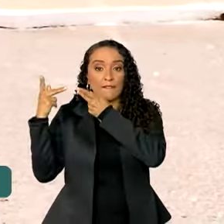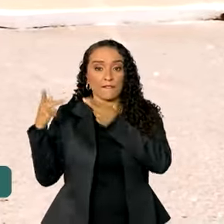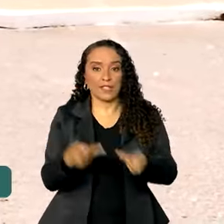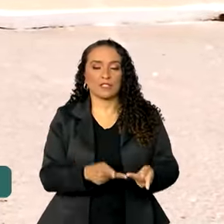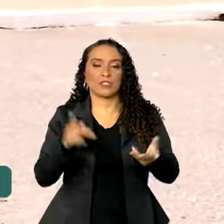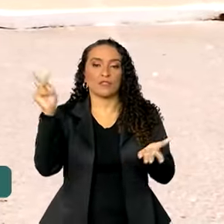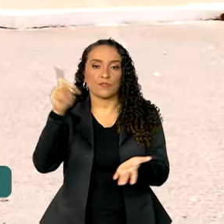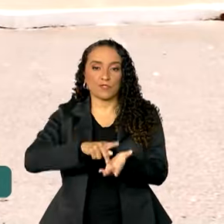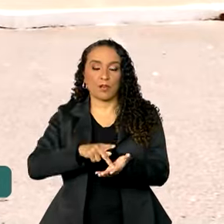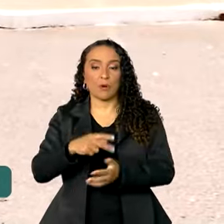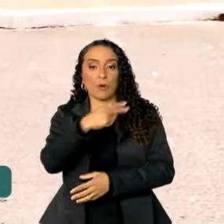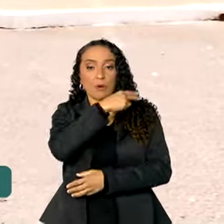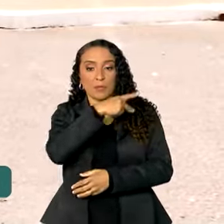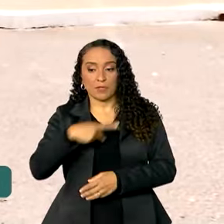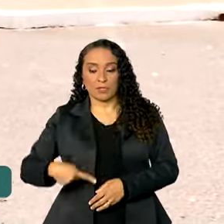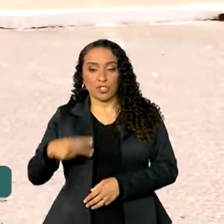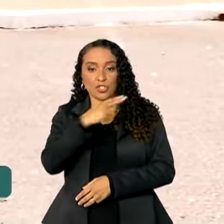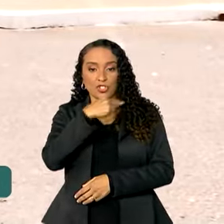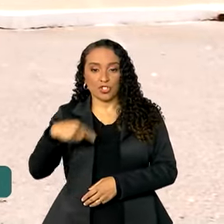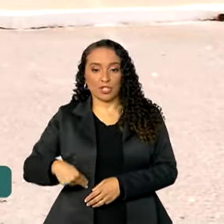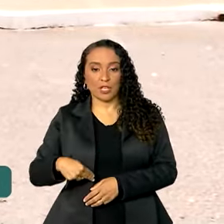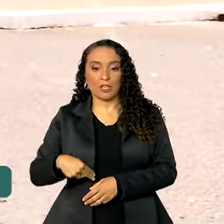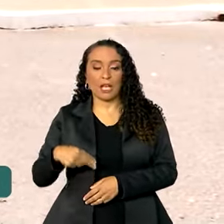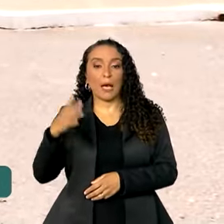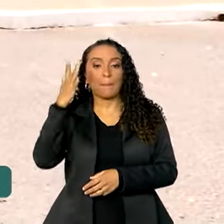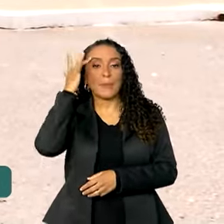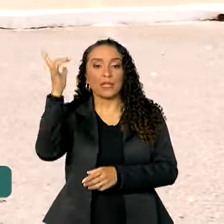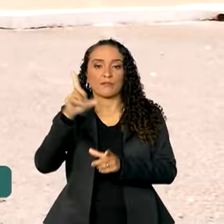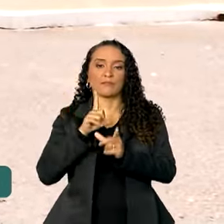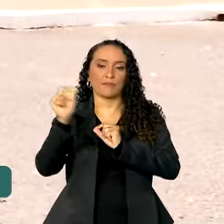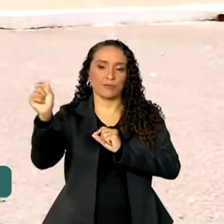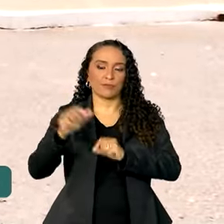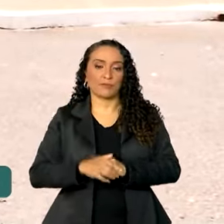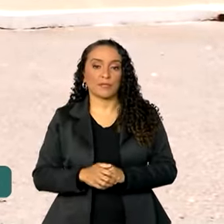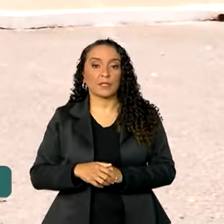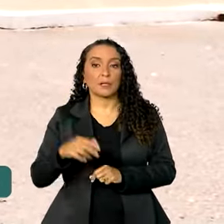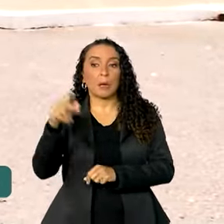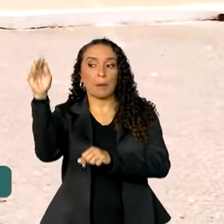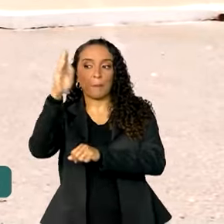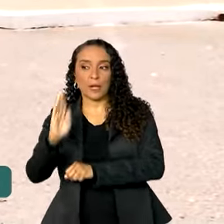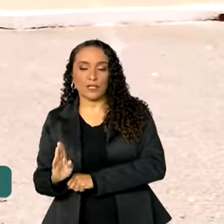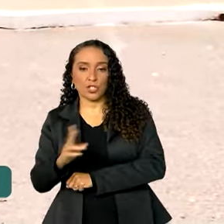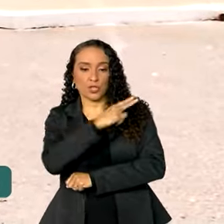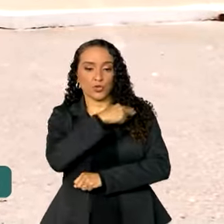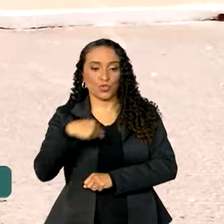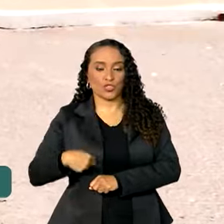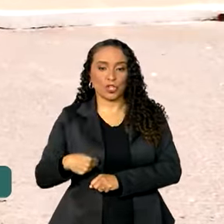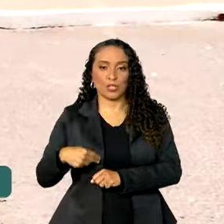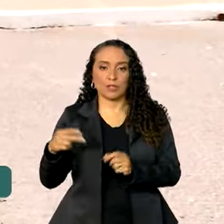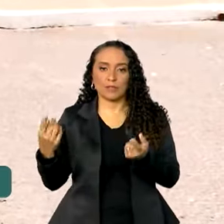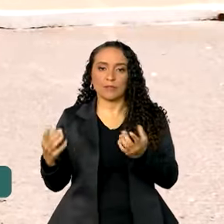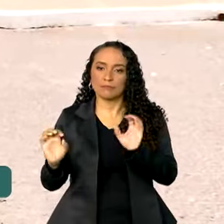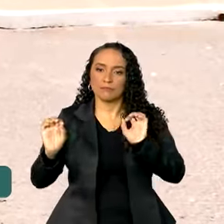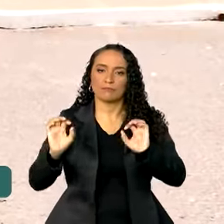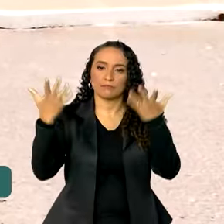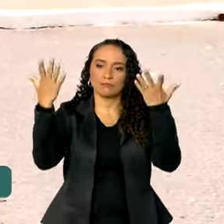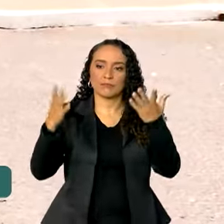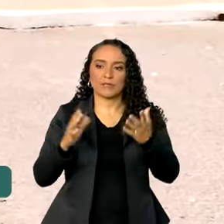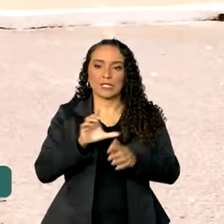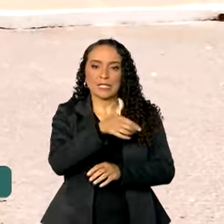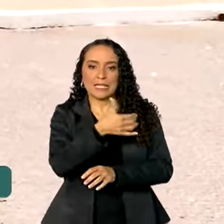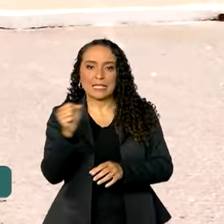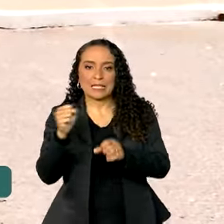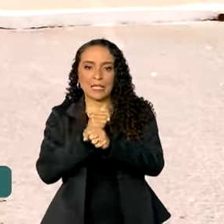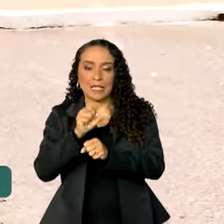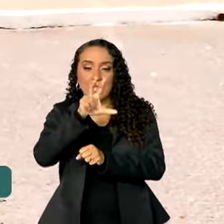O presidente chinês deixa o país amanhã. Bom, Brasil e China celebram meio século de relações diplomáticas,